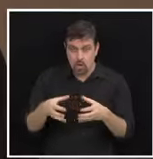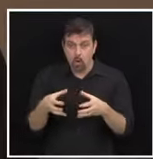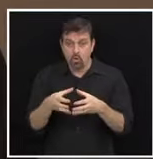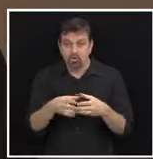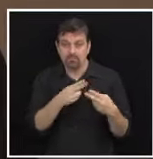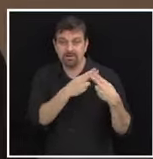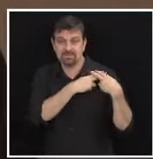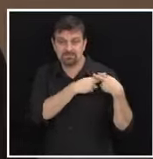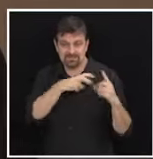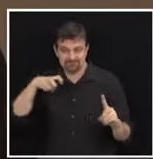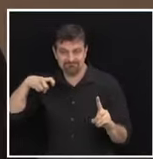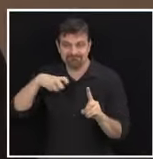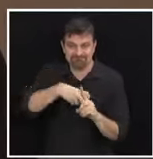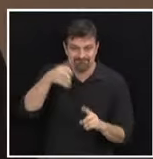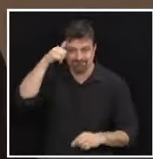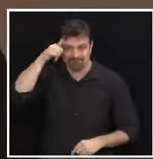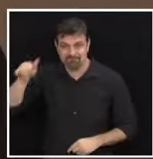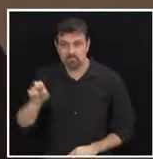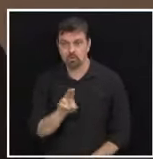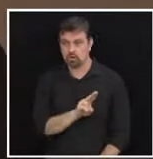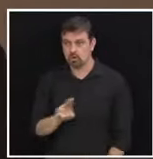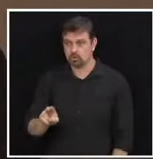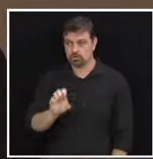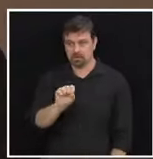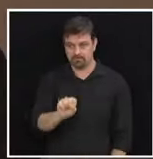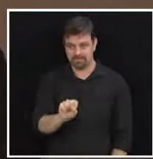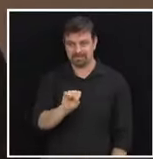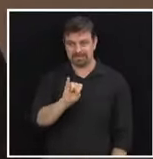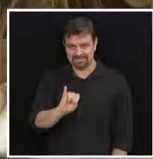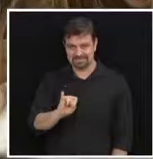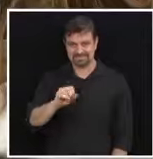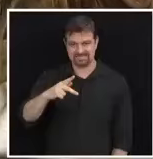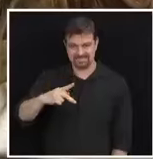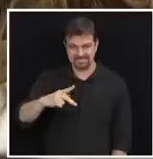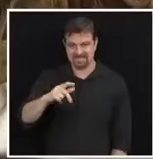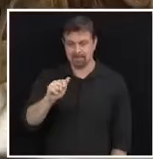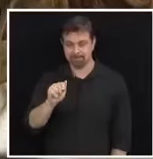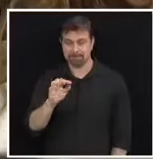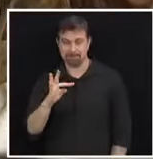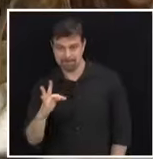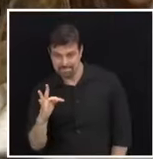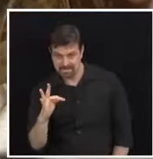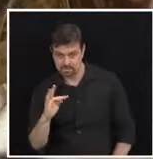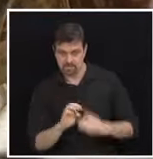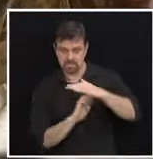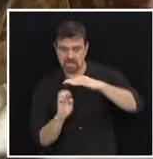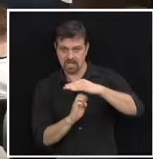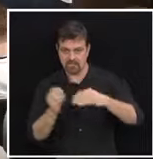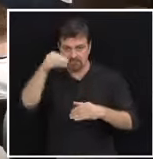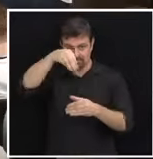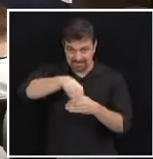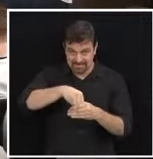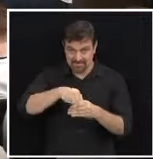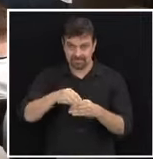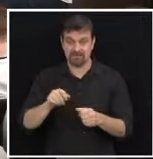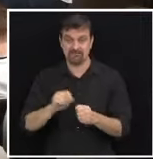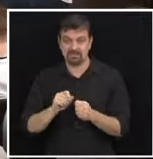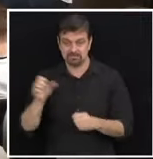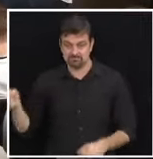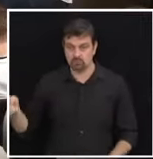de Acidentes, que são a CIPA, ou CIPAT, que tem dentro das empresas. Levar esse